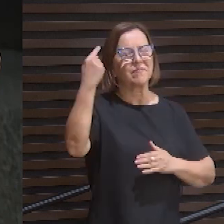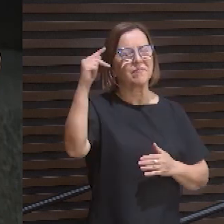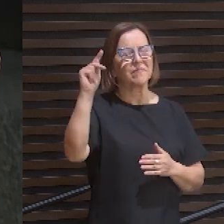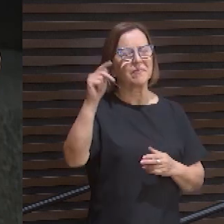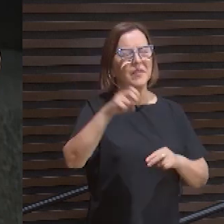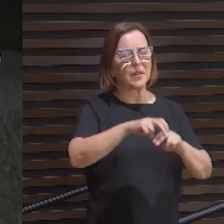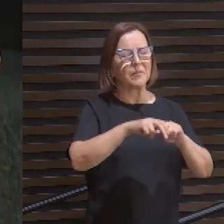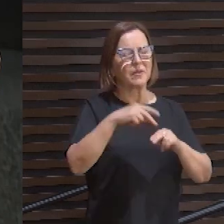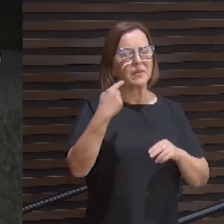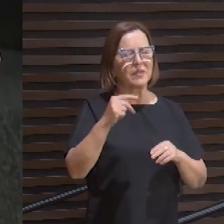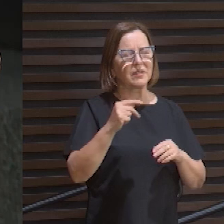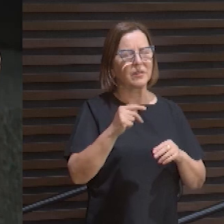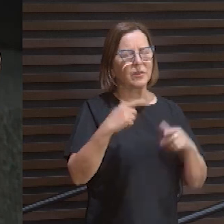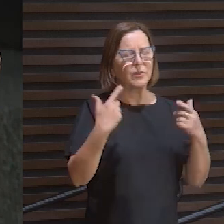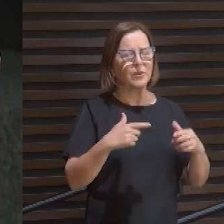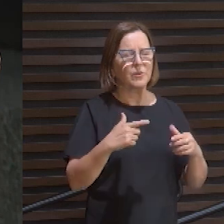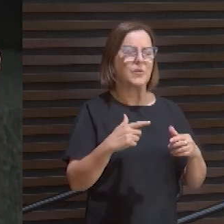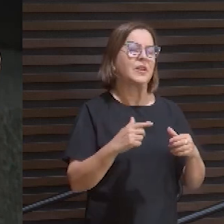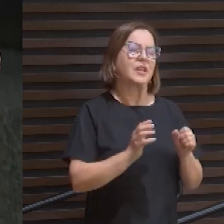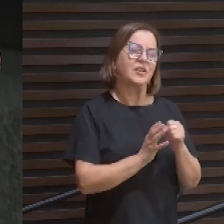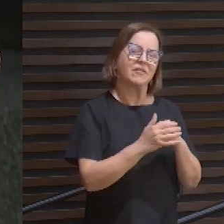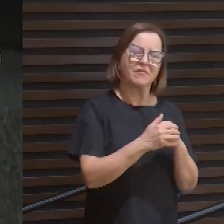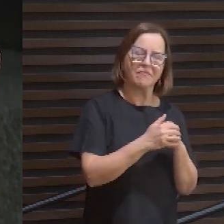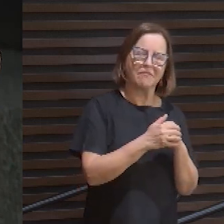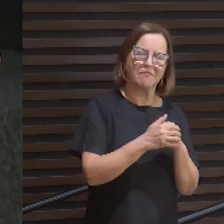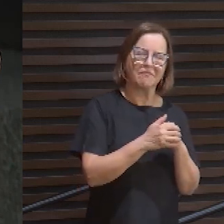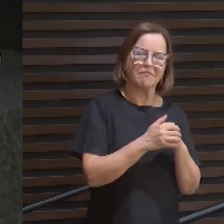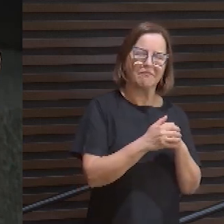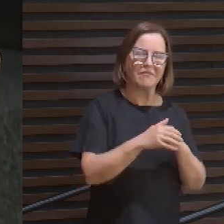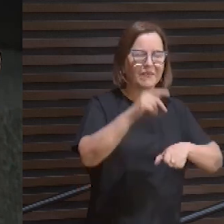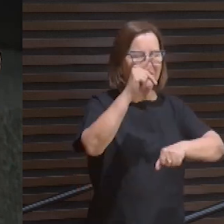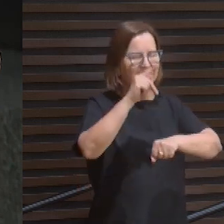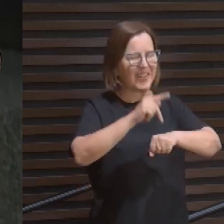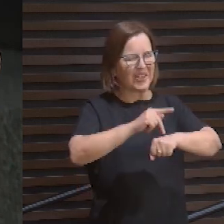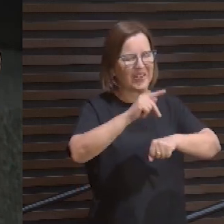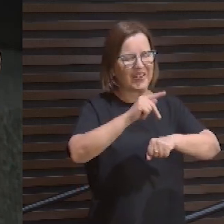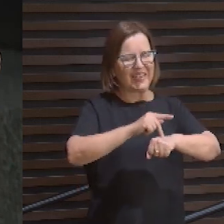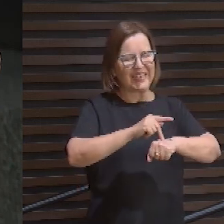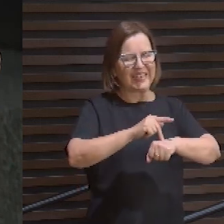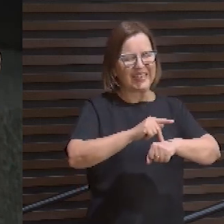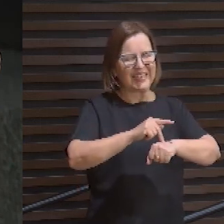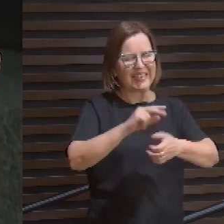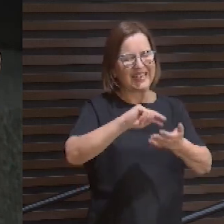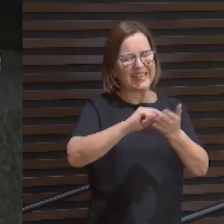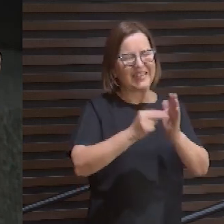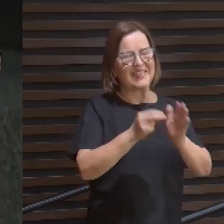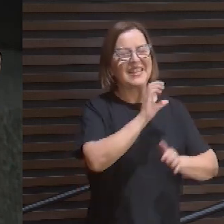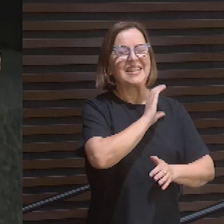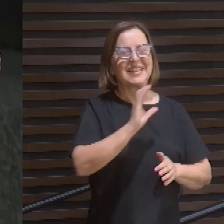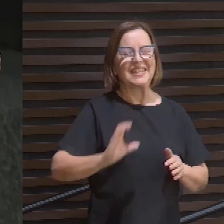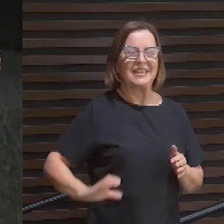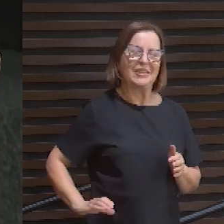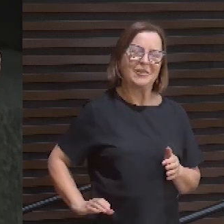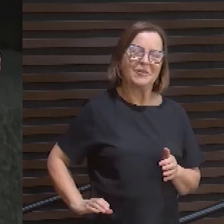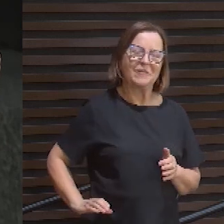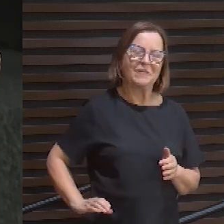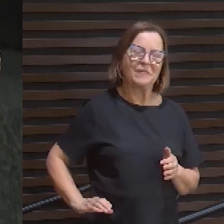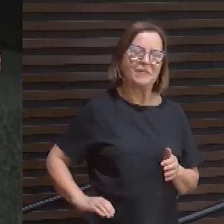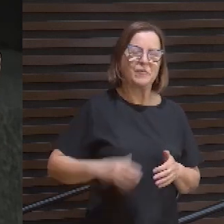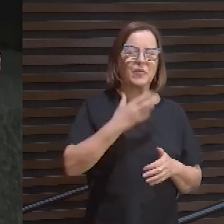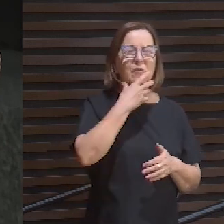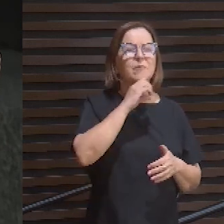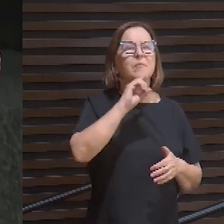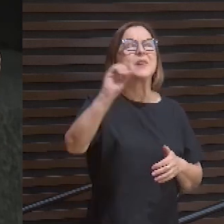teu esconderijo na rocha que é Cristo. Pai,